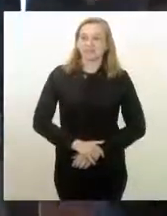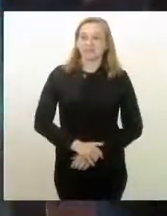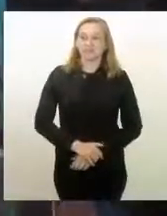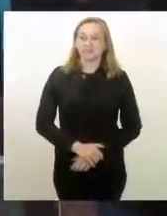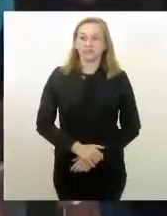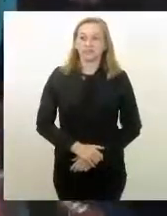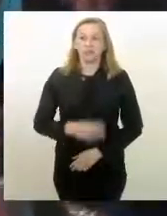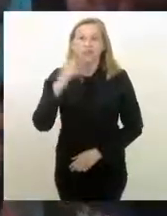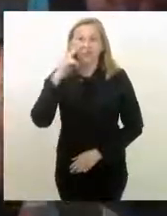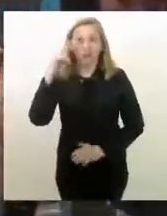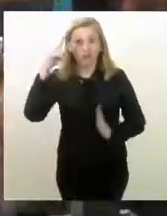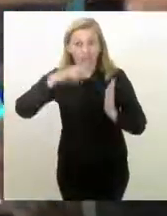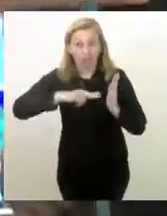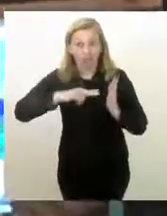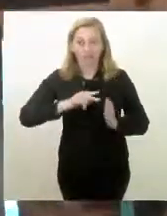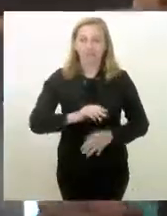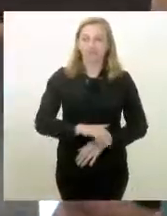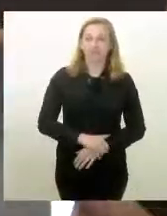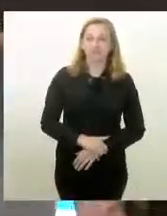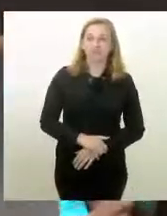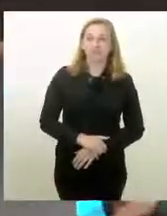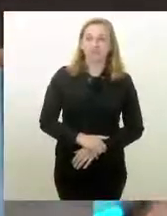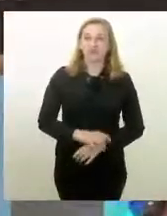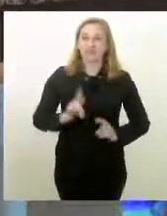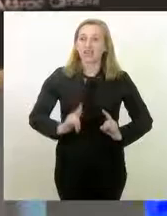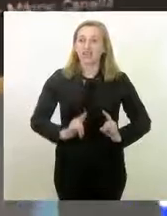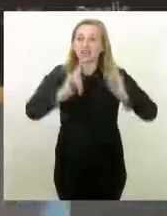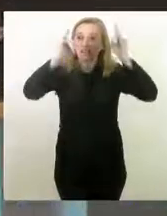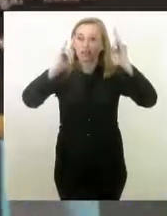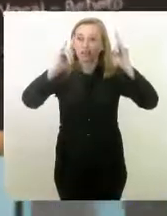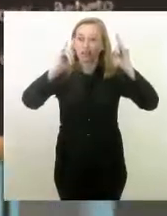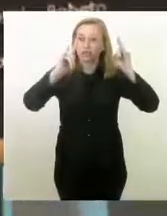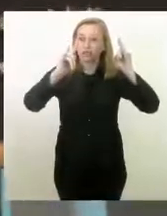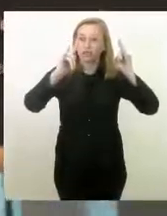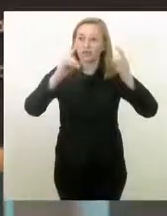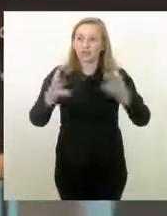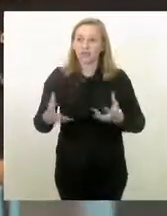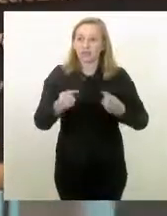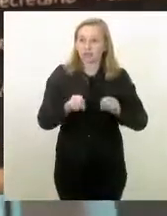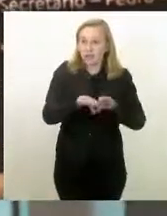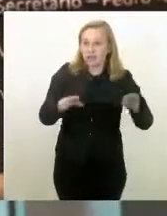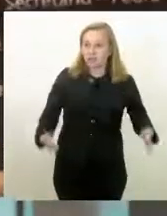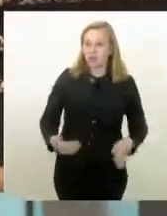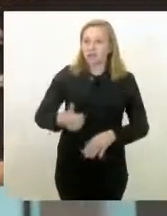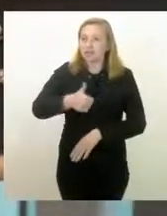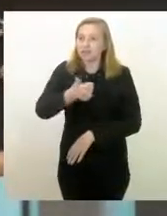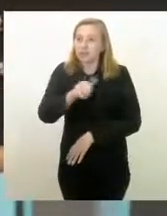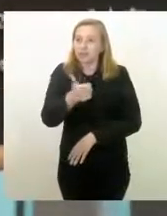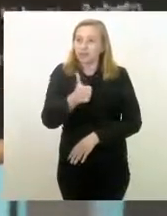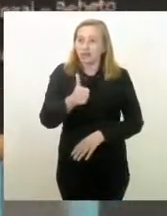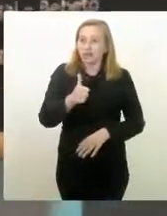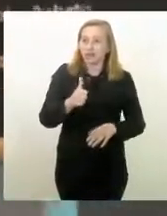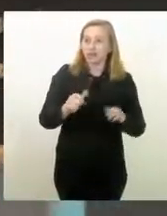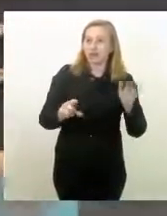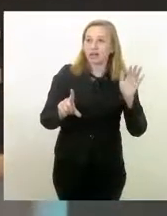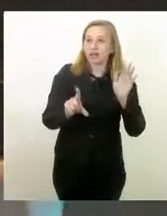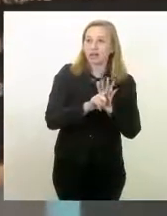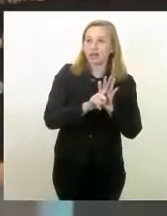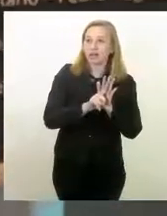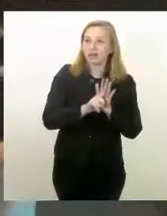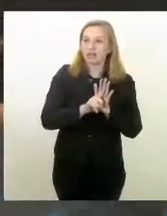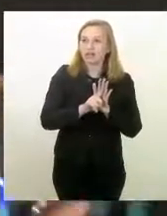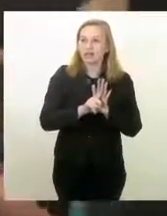Deixa eu ler aqui. Esse edifício foi adquirido pela mesa da 11ª legislatura com a seguinte